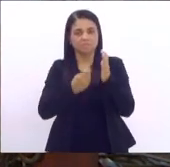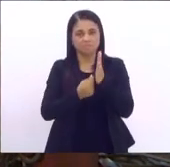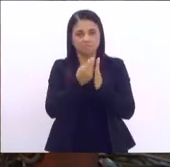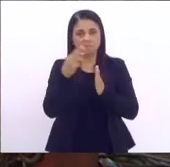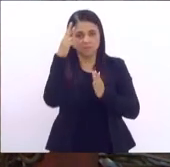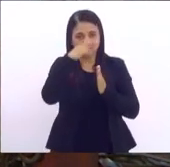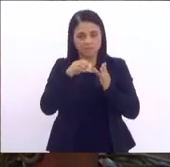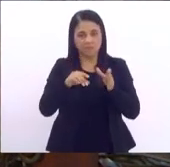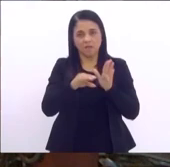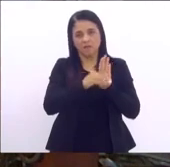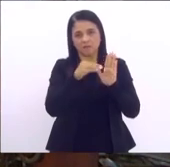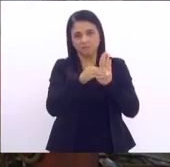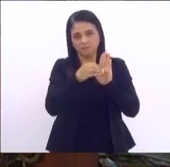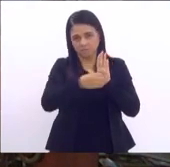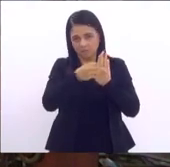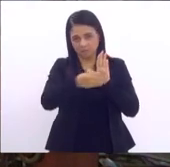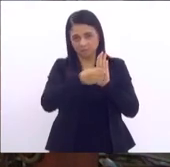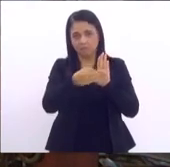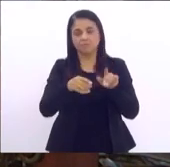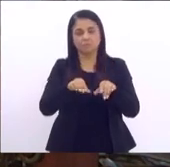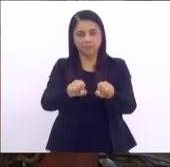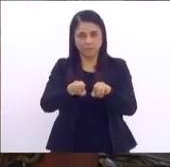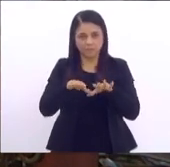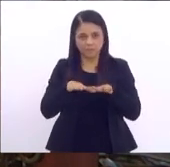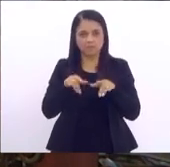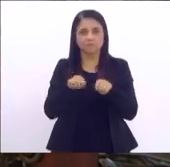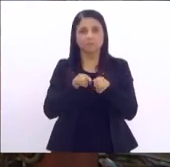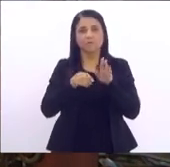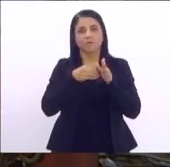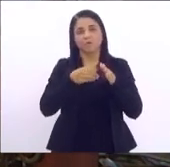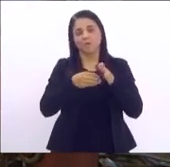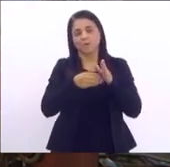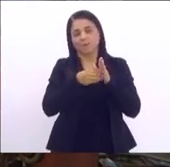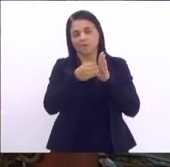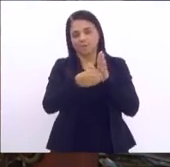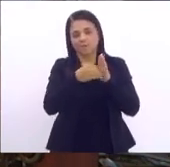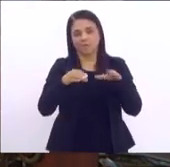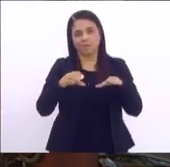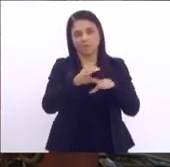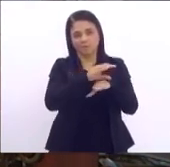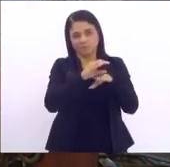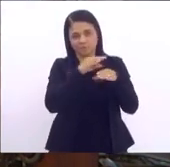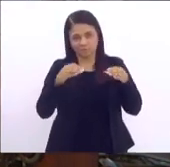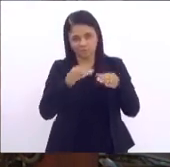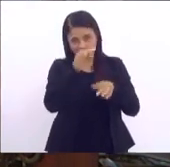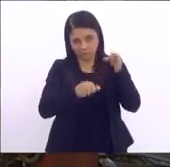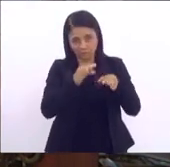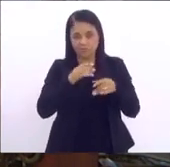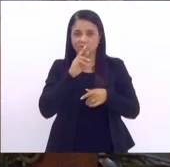Para emitir parecer pela Comissão de Constituição e Justiça, deputado Rodrigo Amorim.